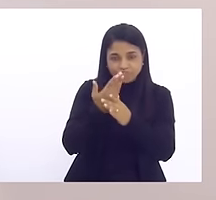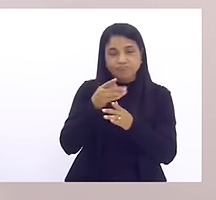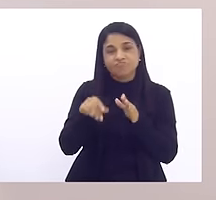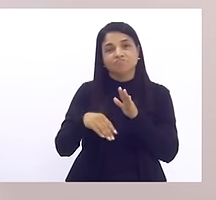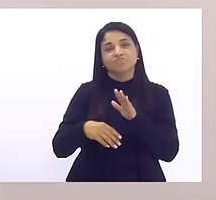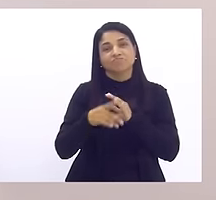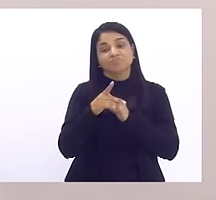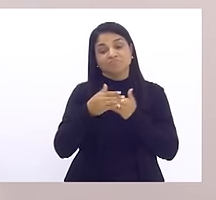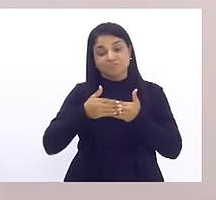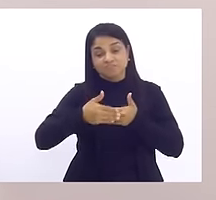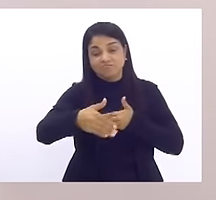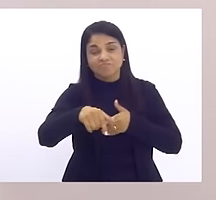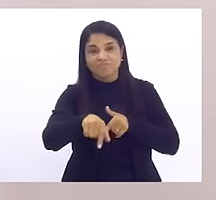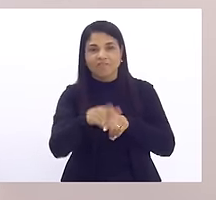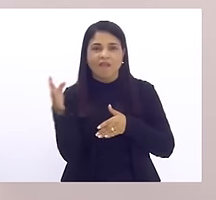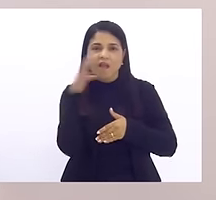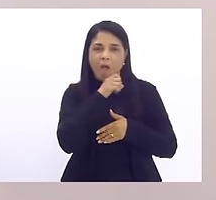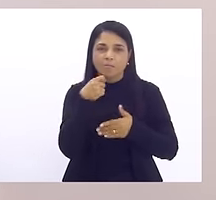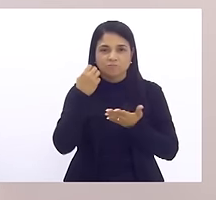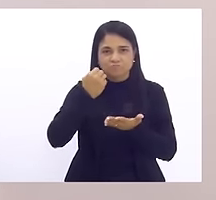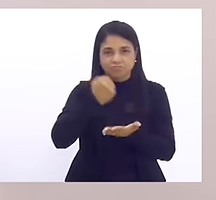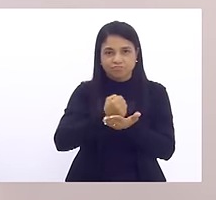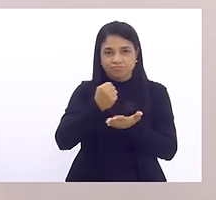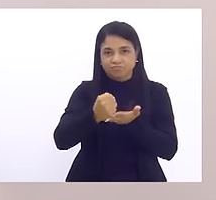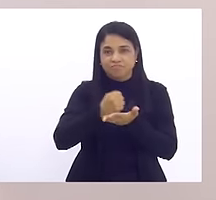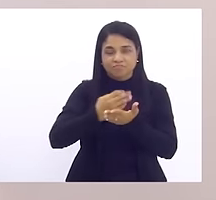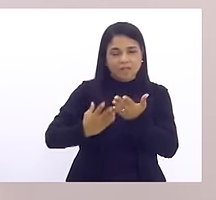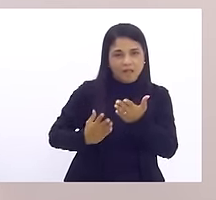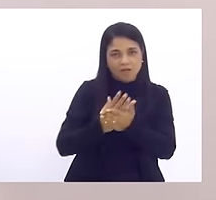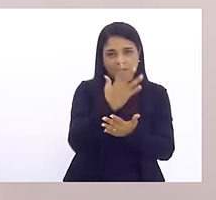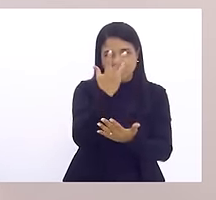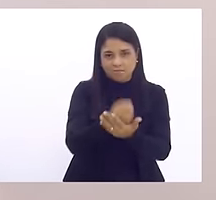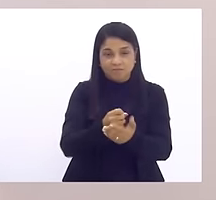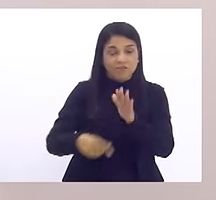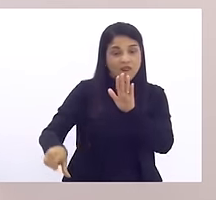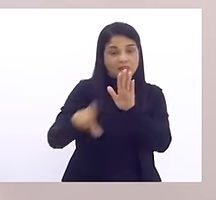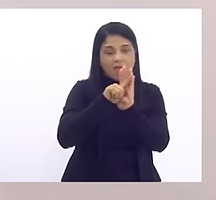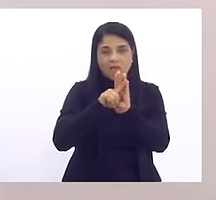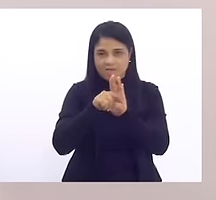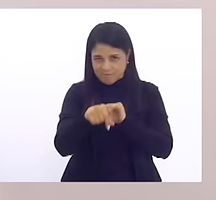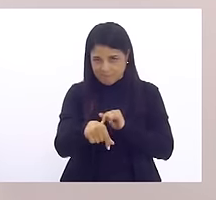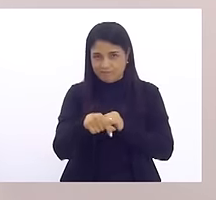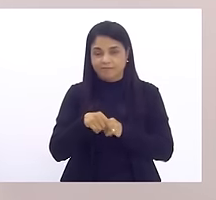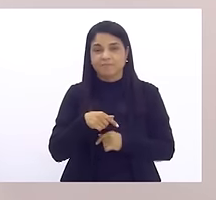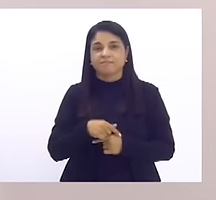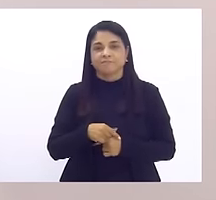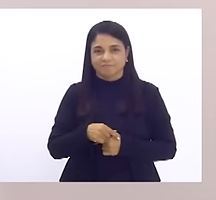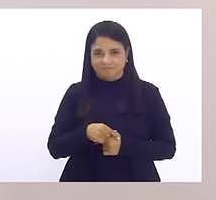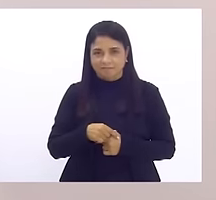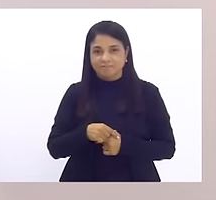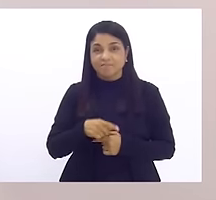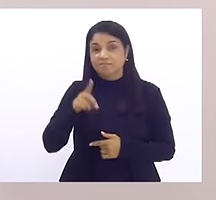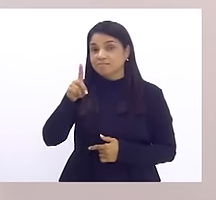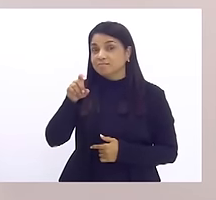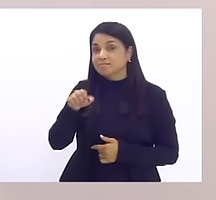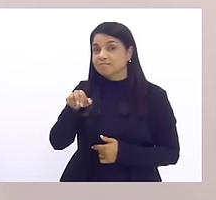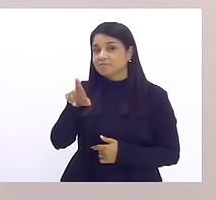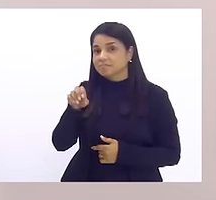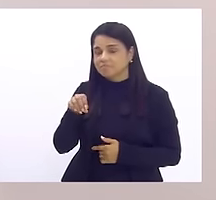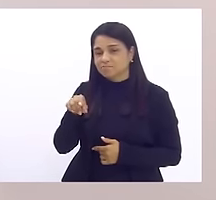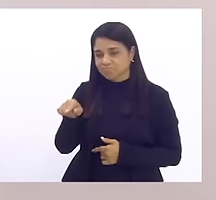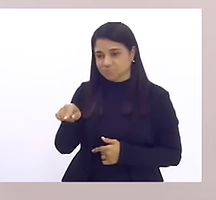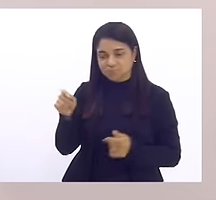dias vai obedecer é lei vai virar lei Vamos botar se o deto não foi capaz